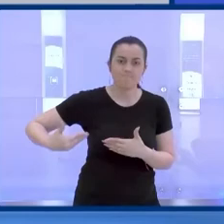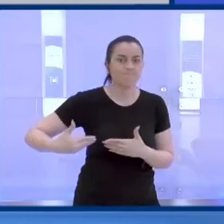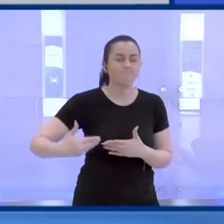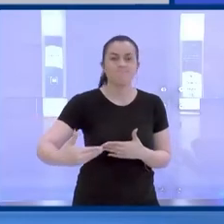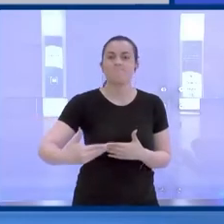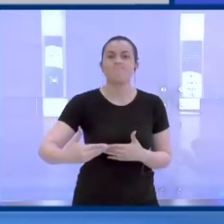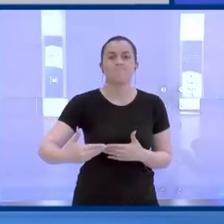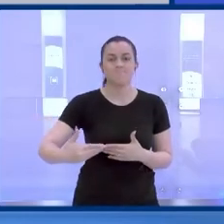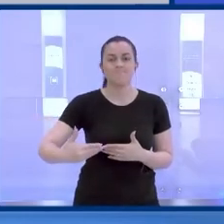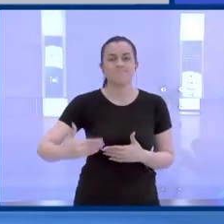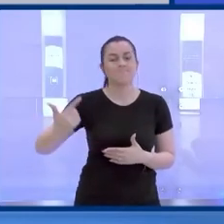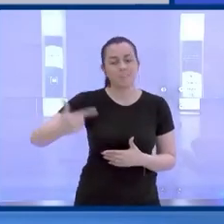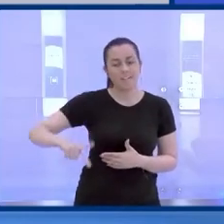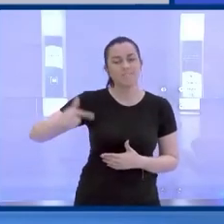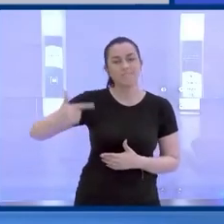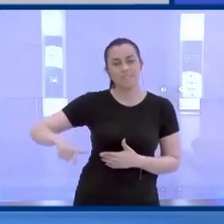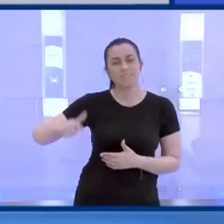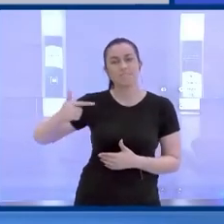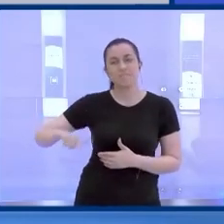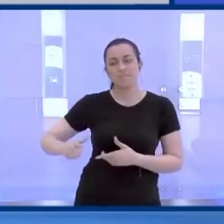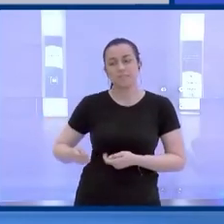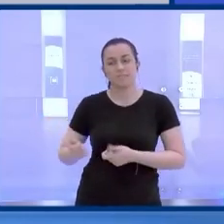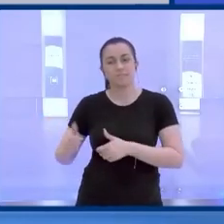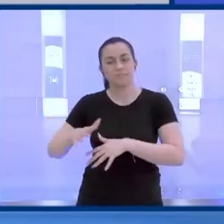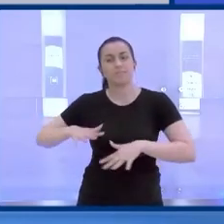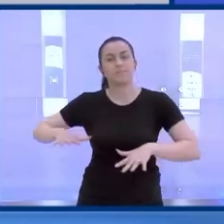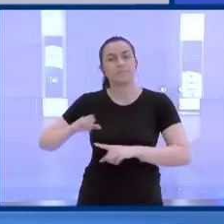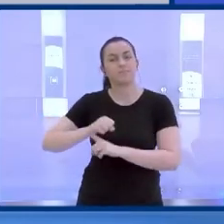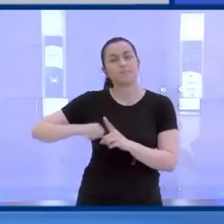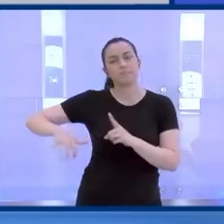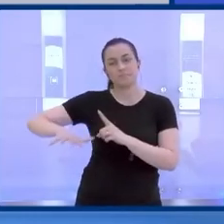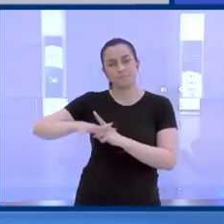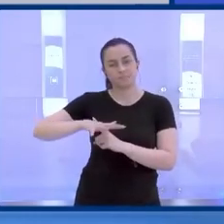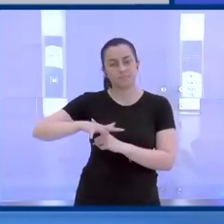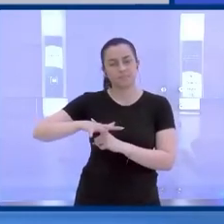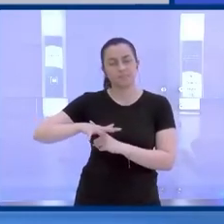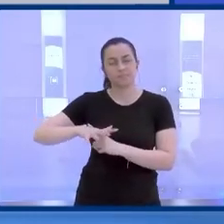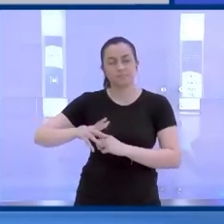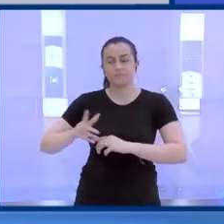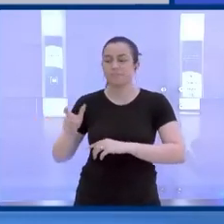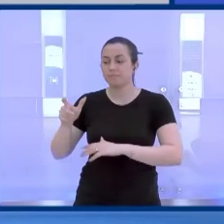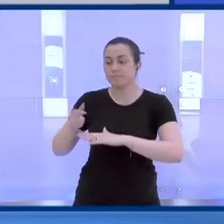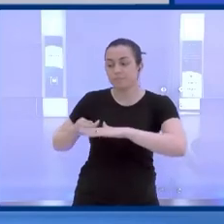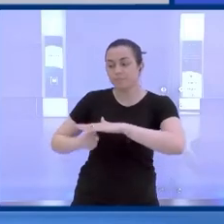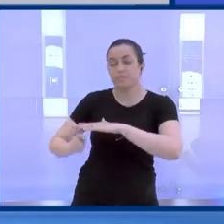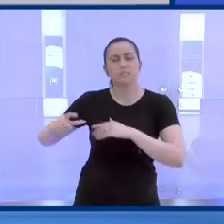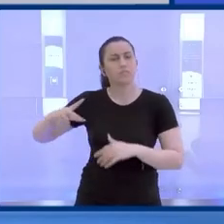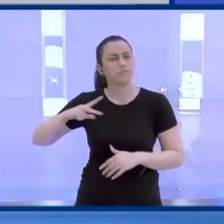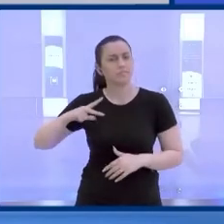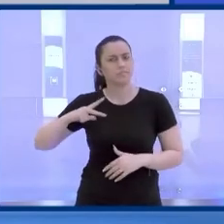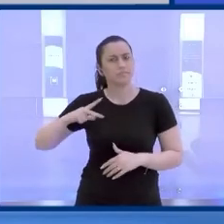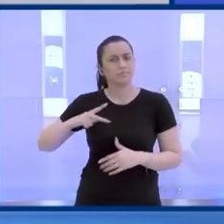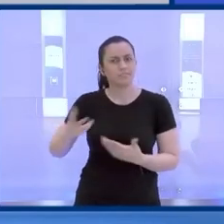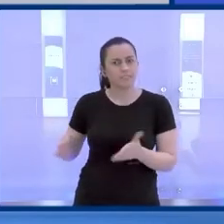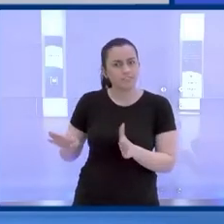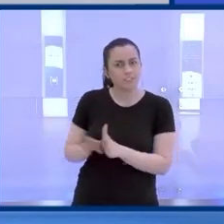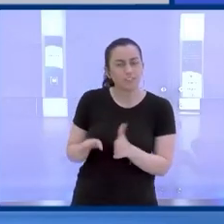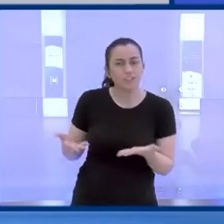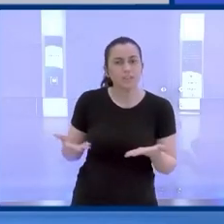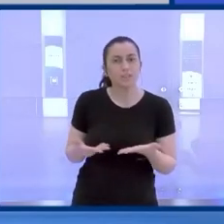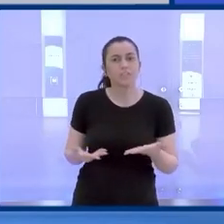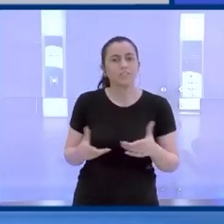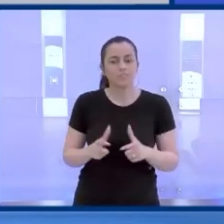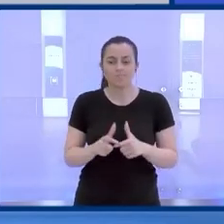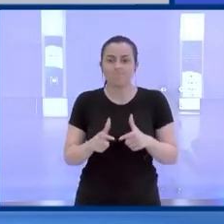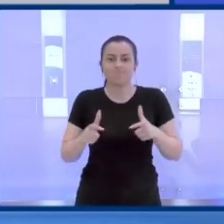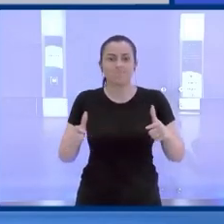também mais ainda em benefício da sociedade. Com o investimento privado que chega, a capacidade de